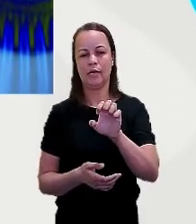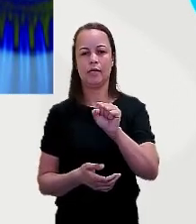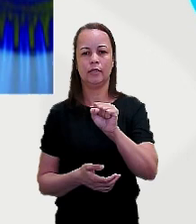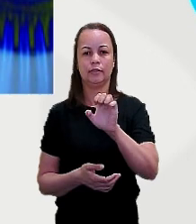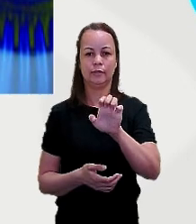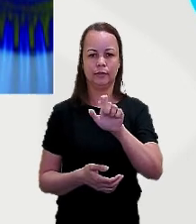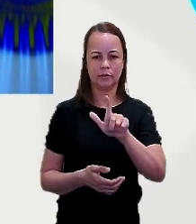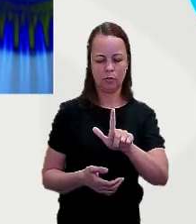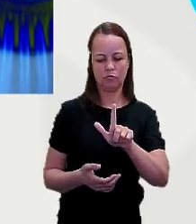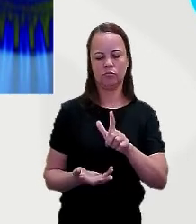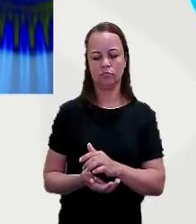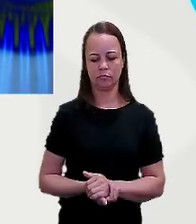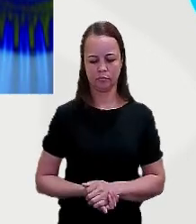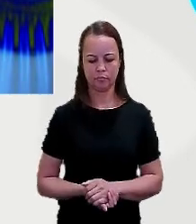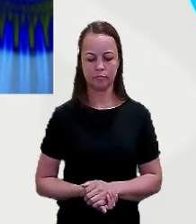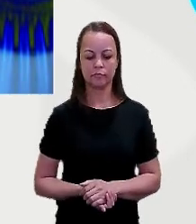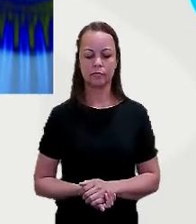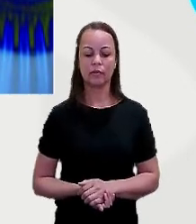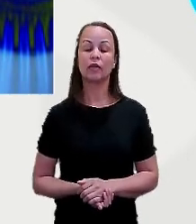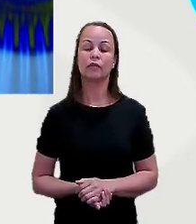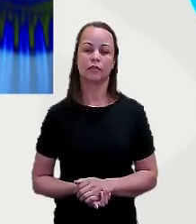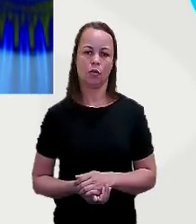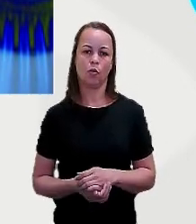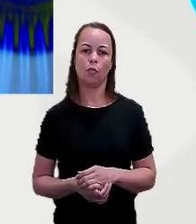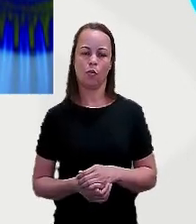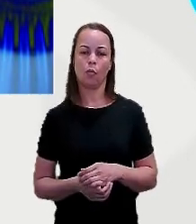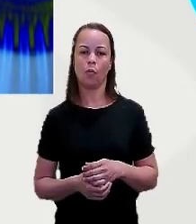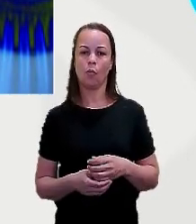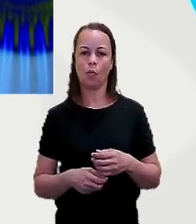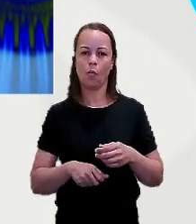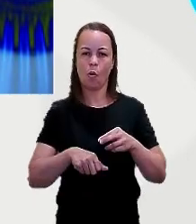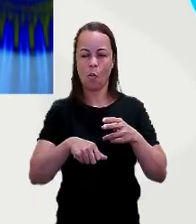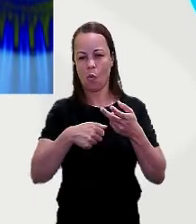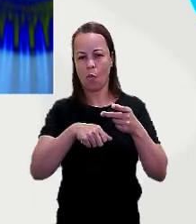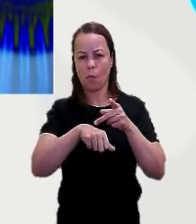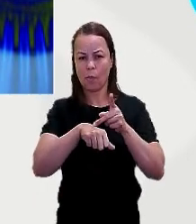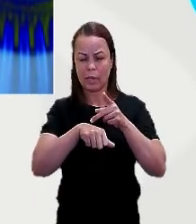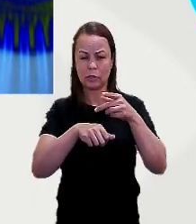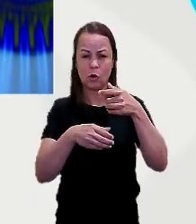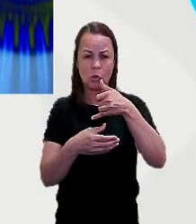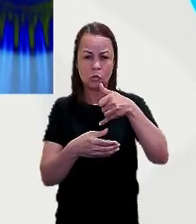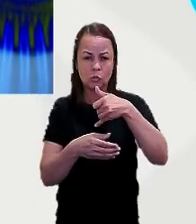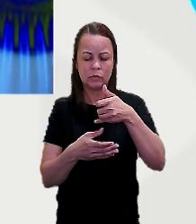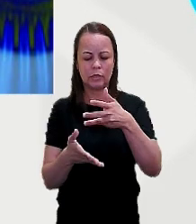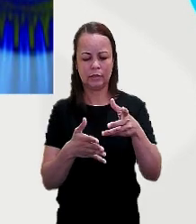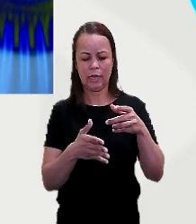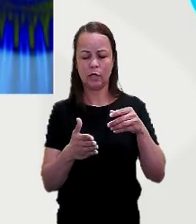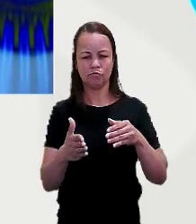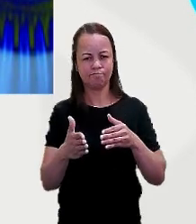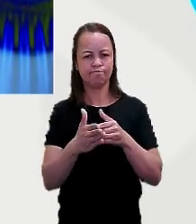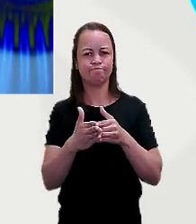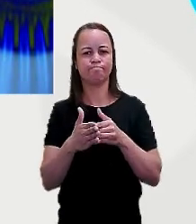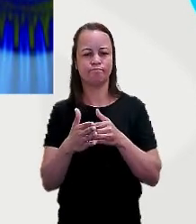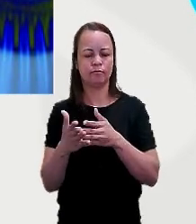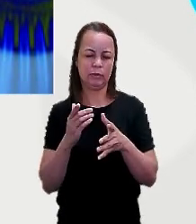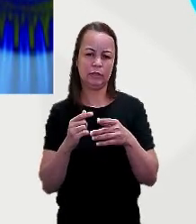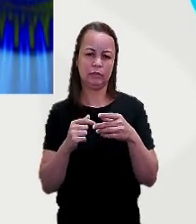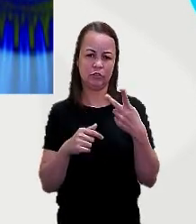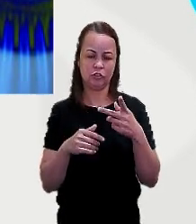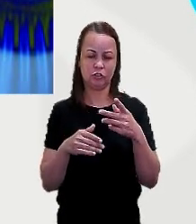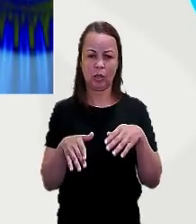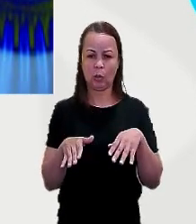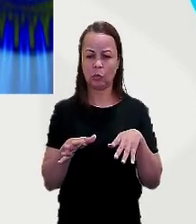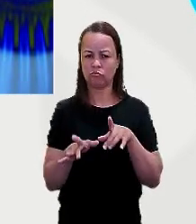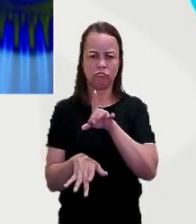fósseis, né? Portanto, o petróleo ele tem um limite. Vai chegar um momento que esse tipo aí de fonte de energia ele vai